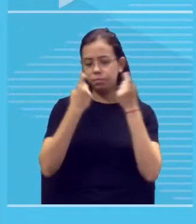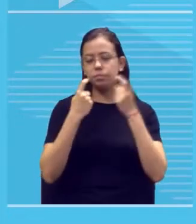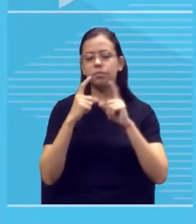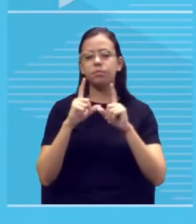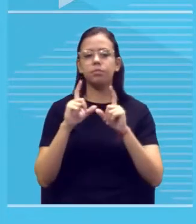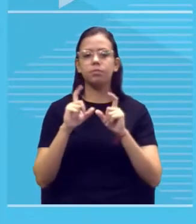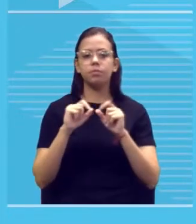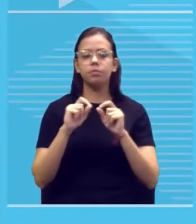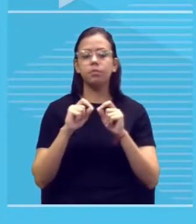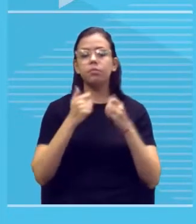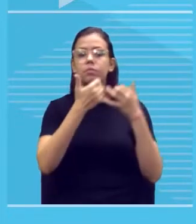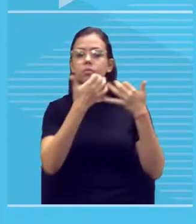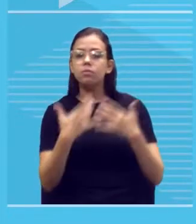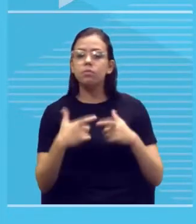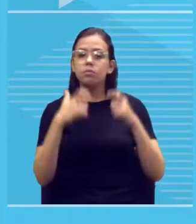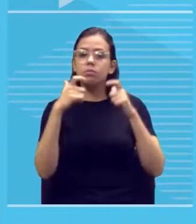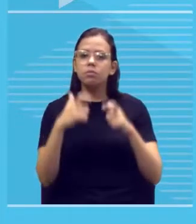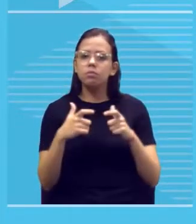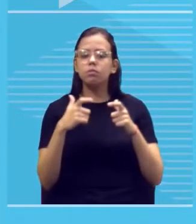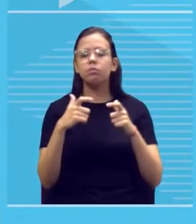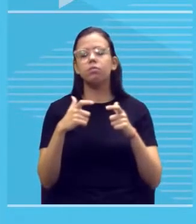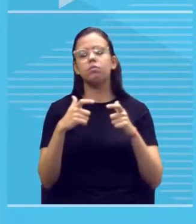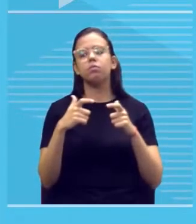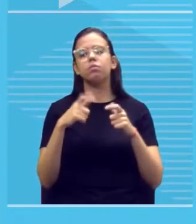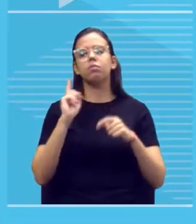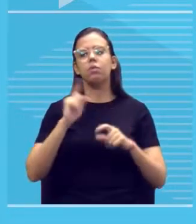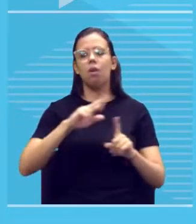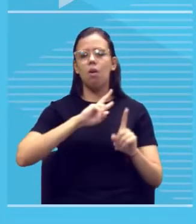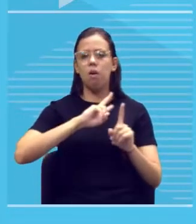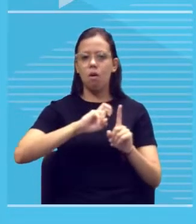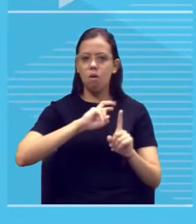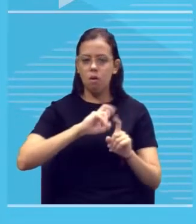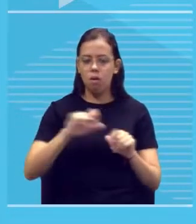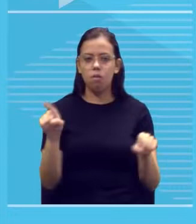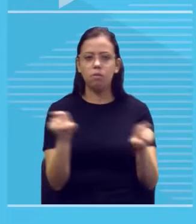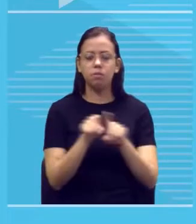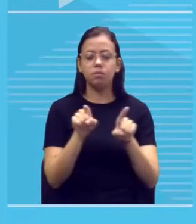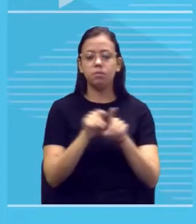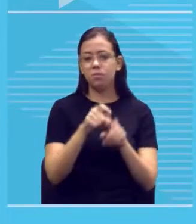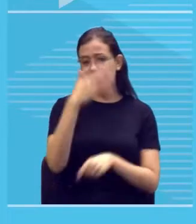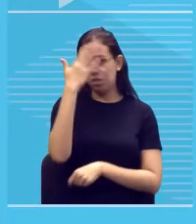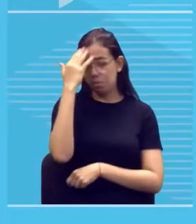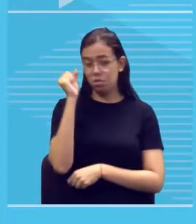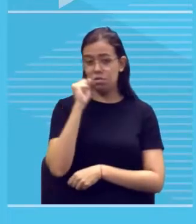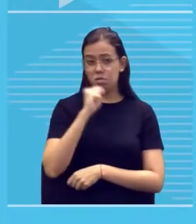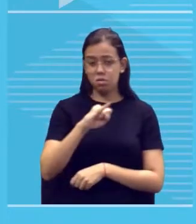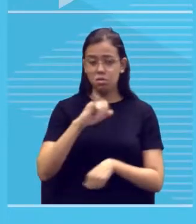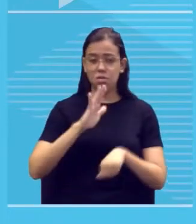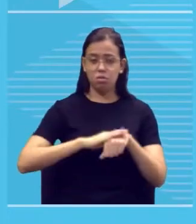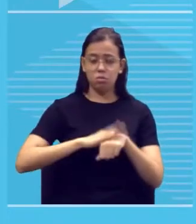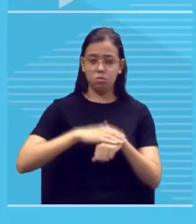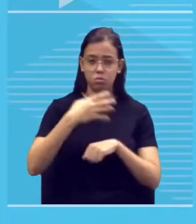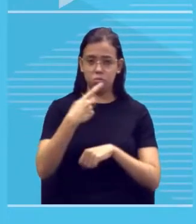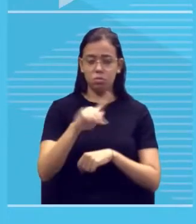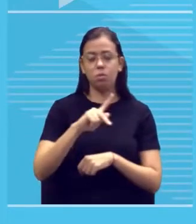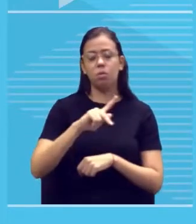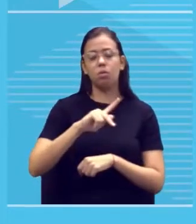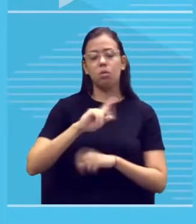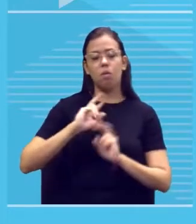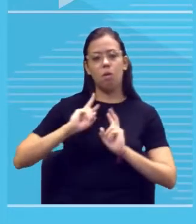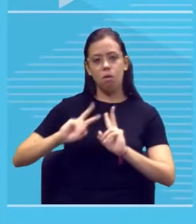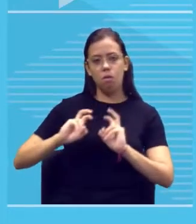precisa saber de onde vem essa exploração você precisa saber também se você não está explorando outras